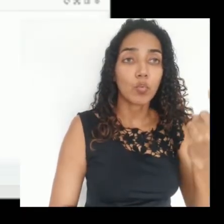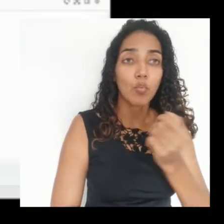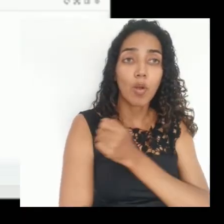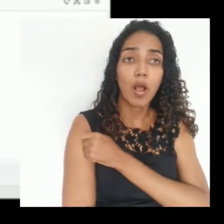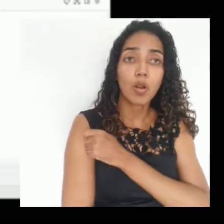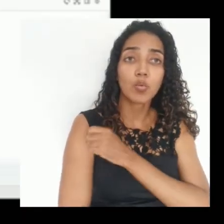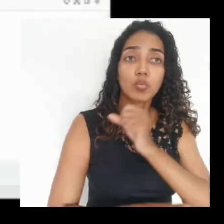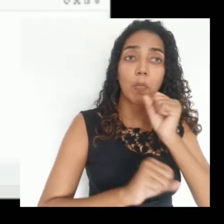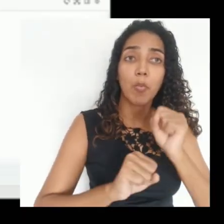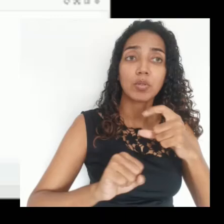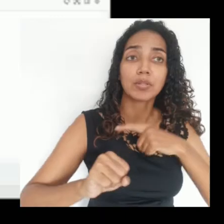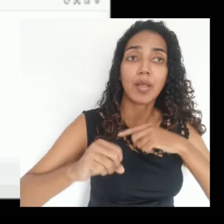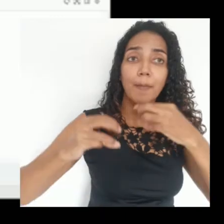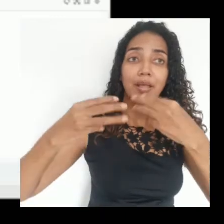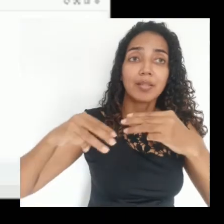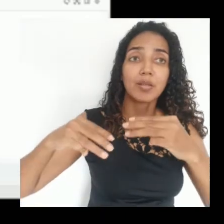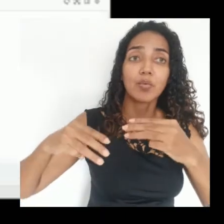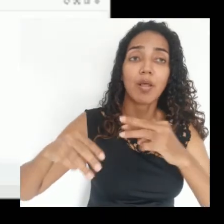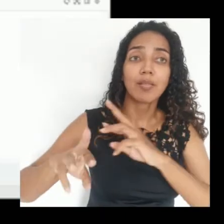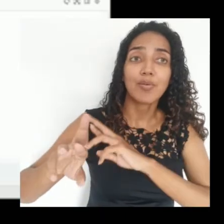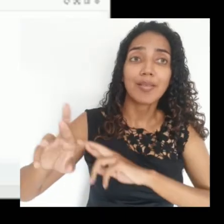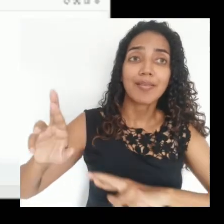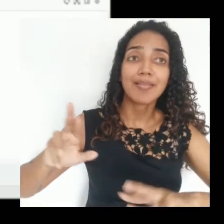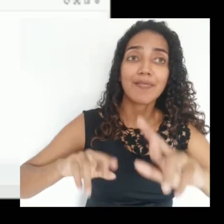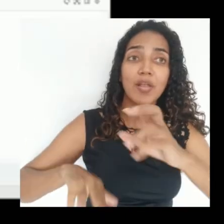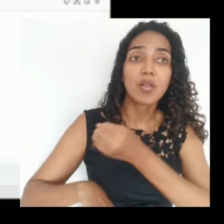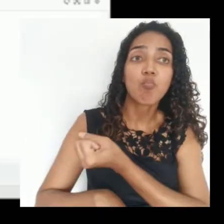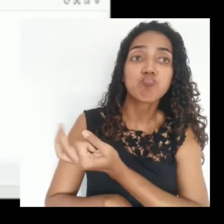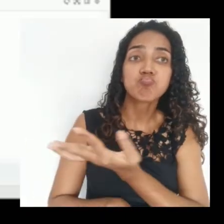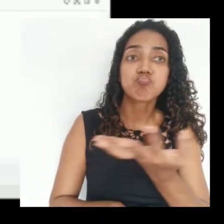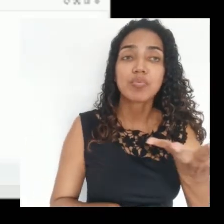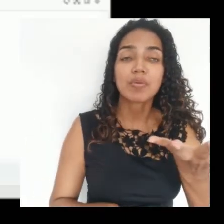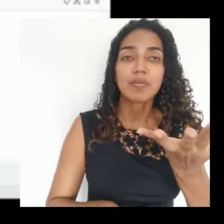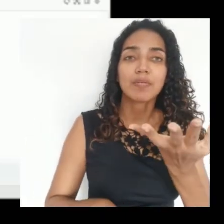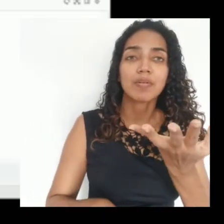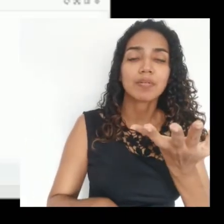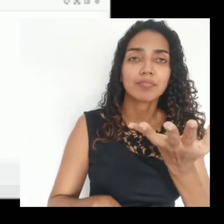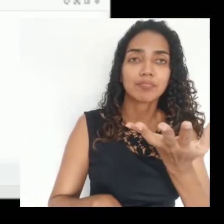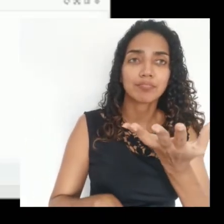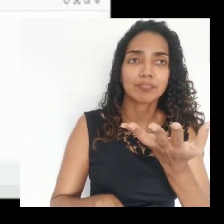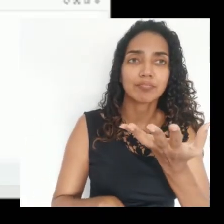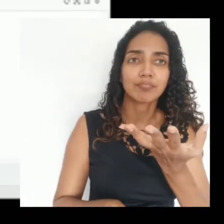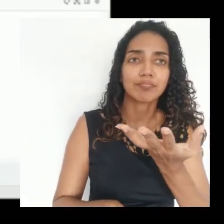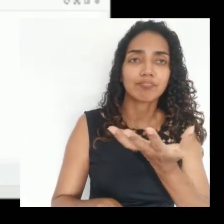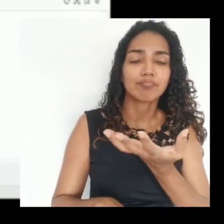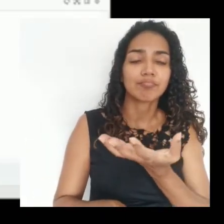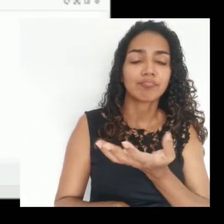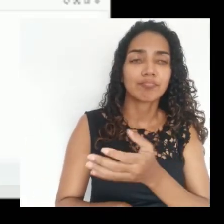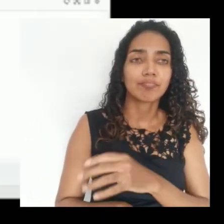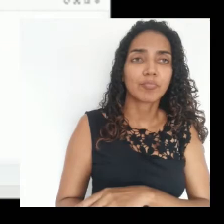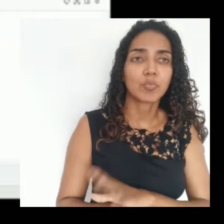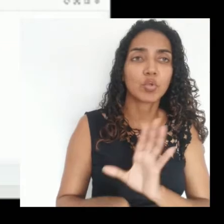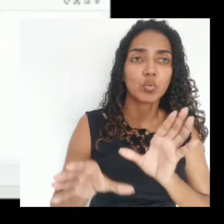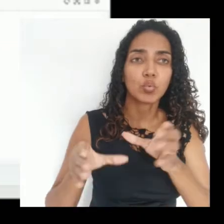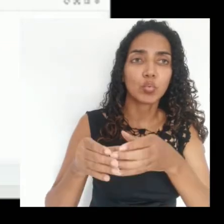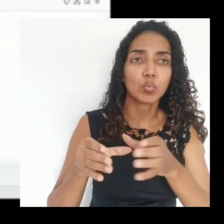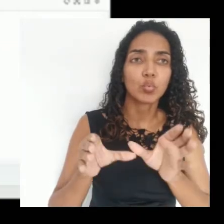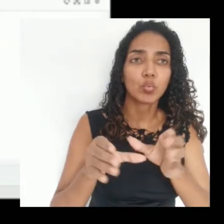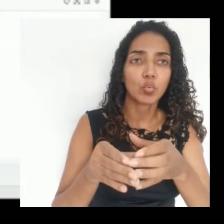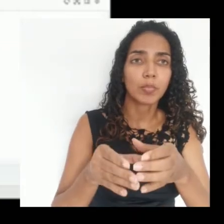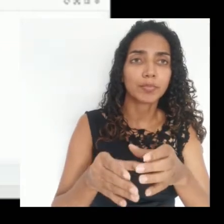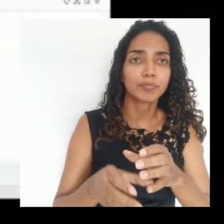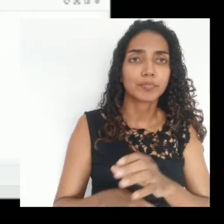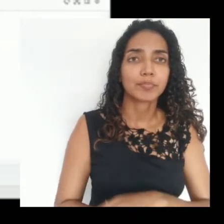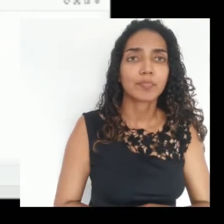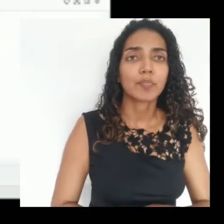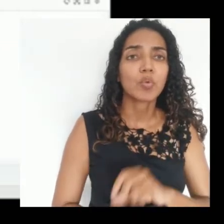ou várias. Vou colocar essa regra aqui no meu sistema. Né? Pode ter um asterisco aqui. Ou seja, o que eu estou dizendo com essa cardinalidade que